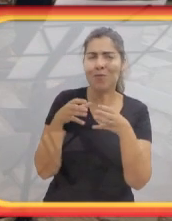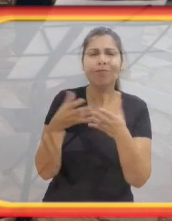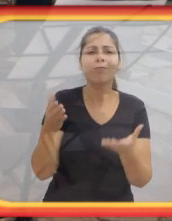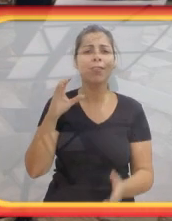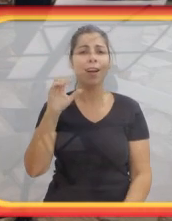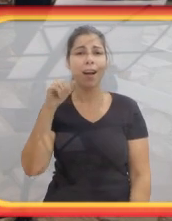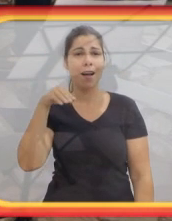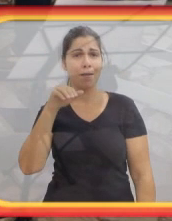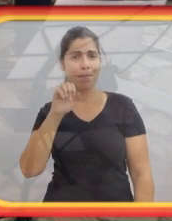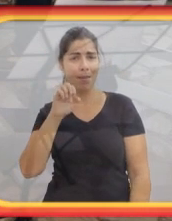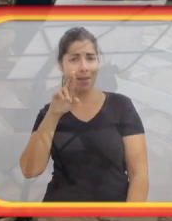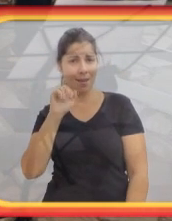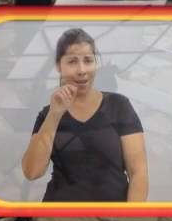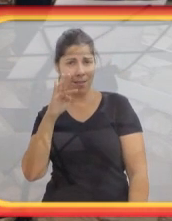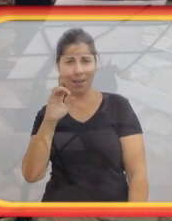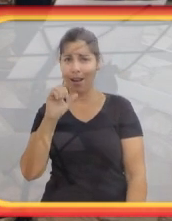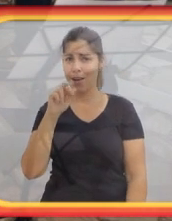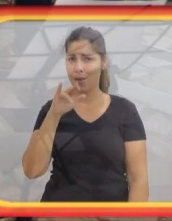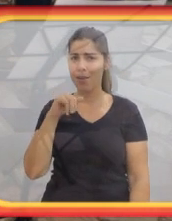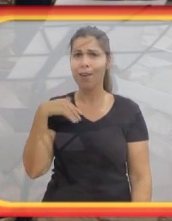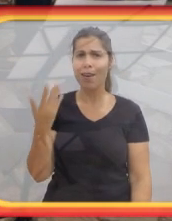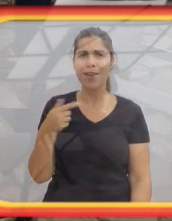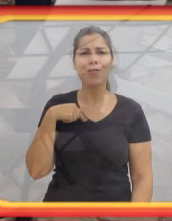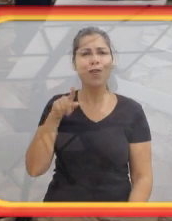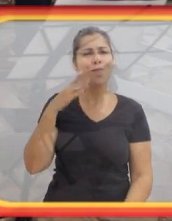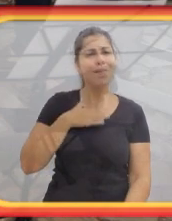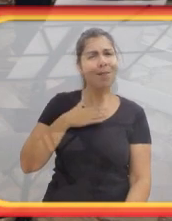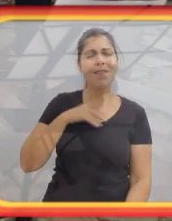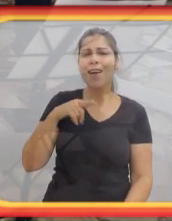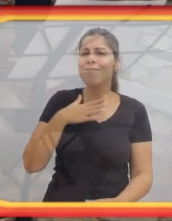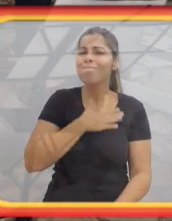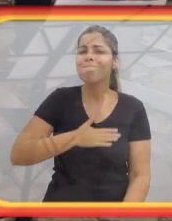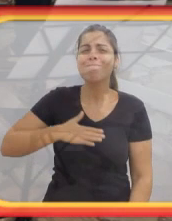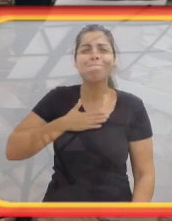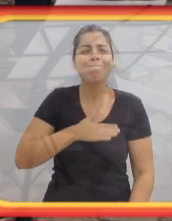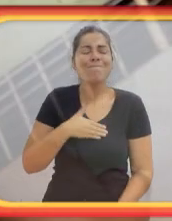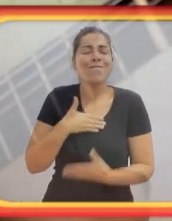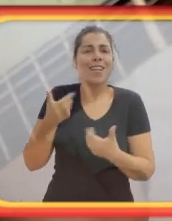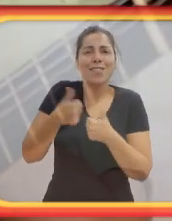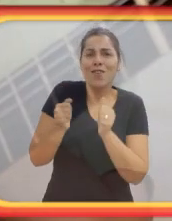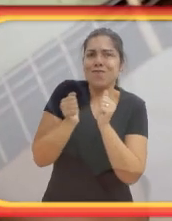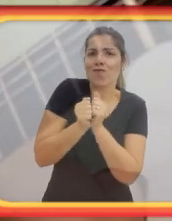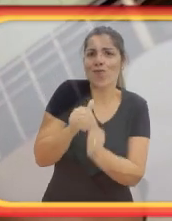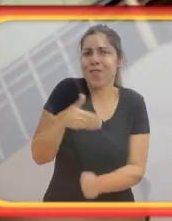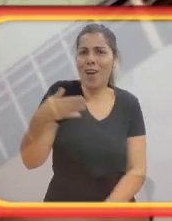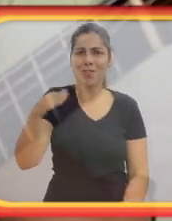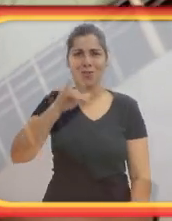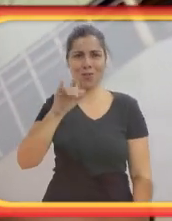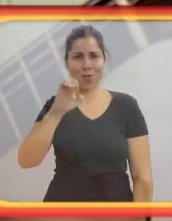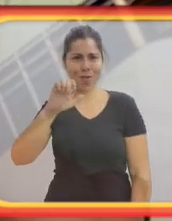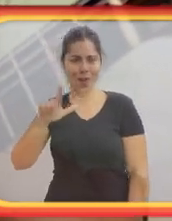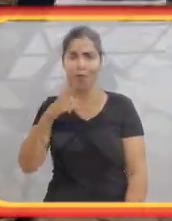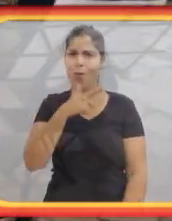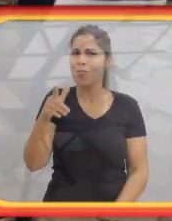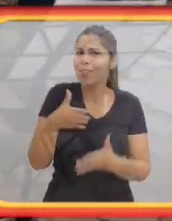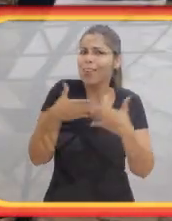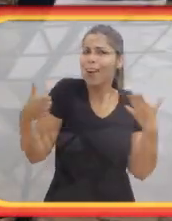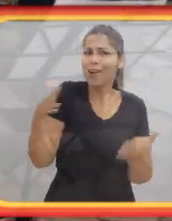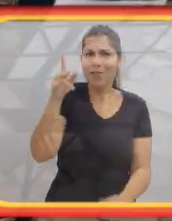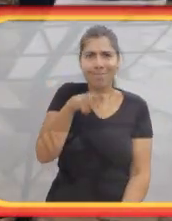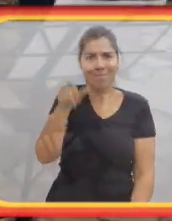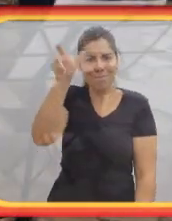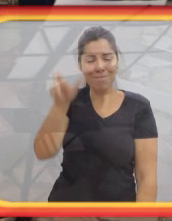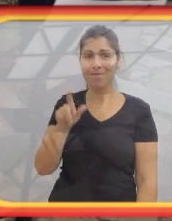e desde dos grupos como a Camerata Carioca, enfim. Então, para mim é uma honra muito grande estar aqui e ao